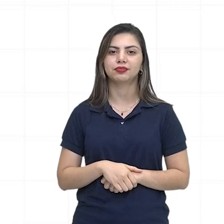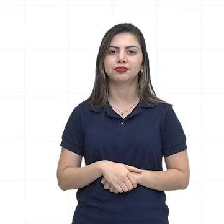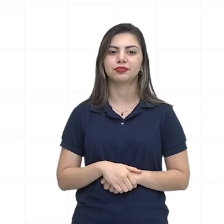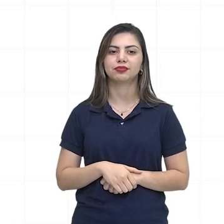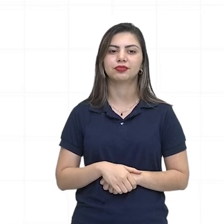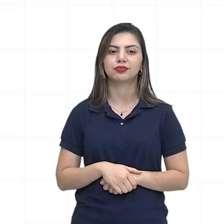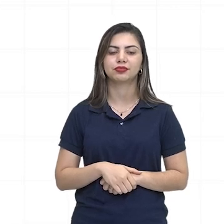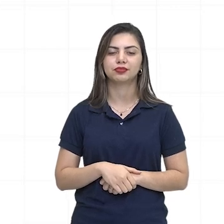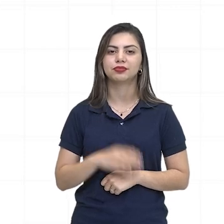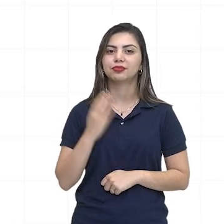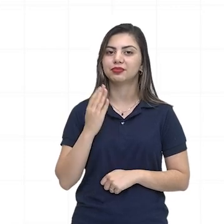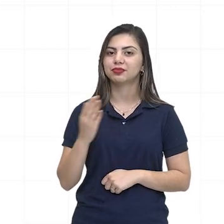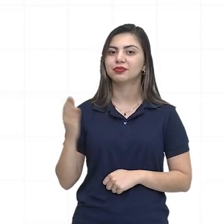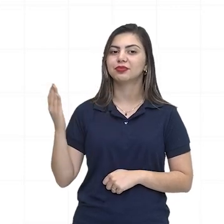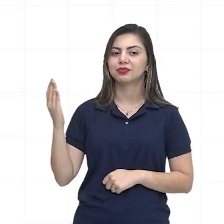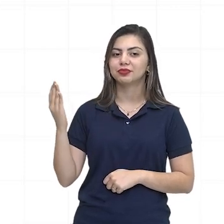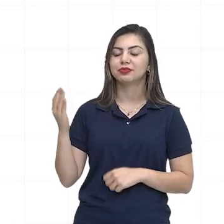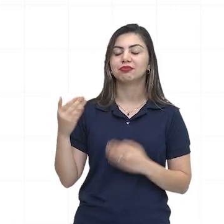ó.